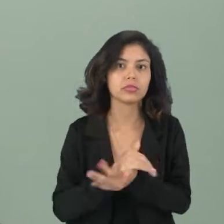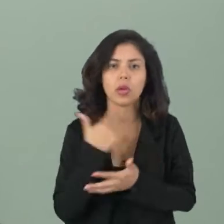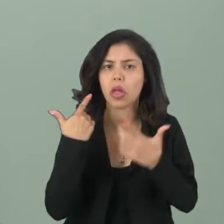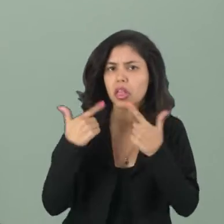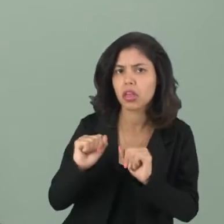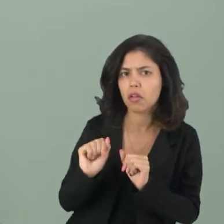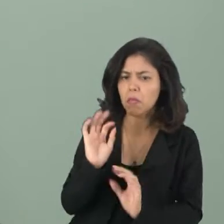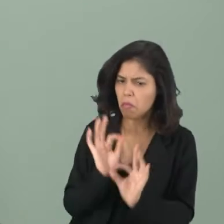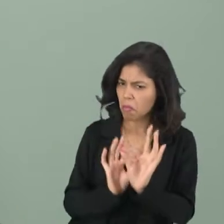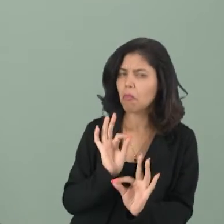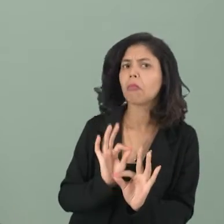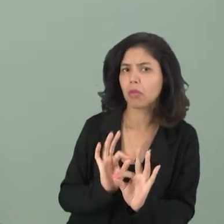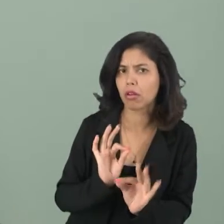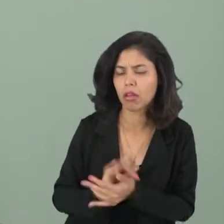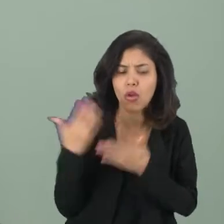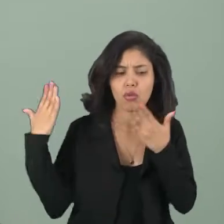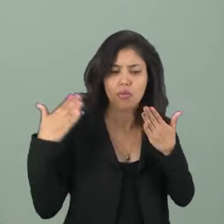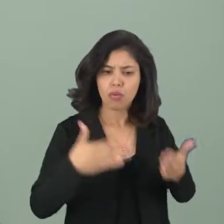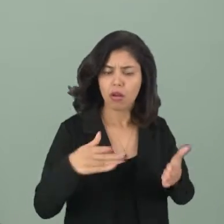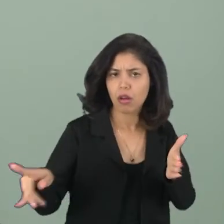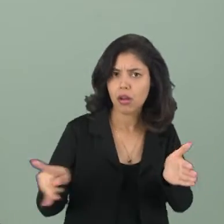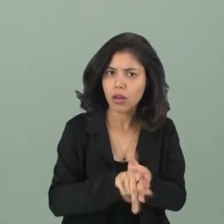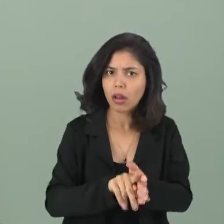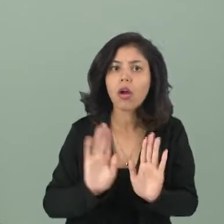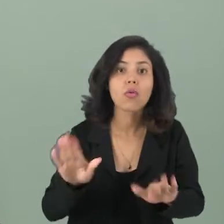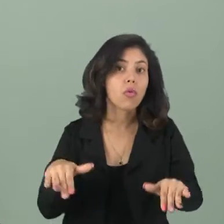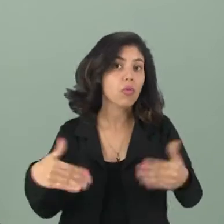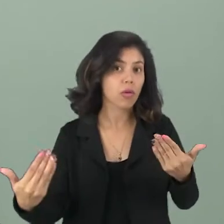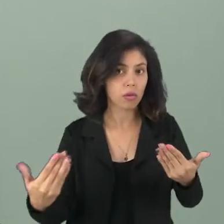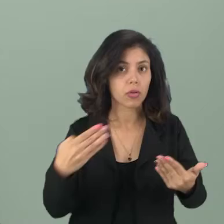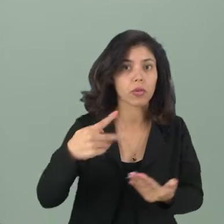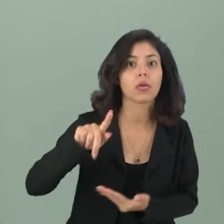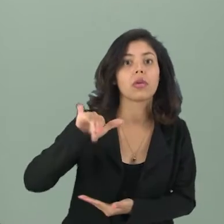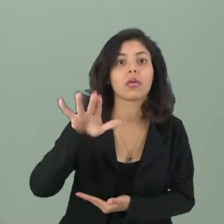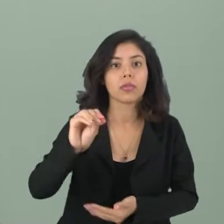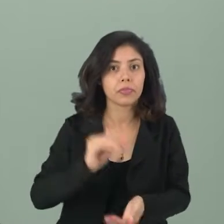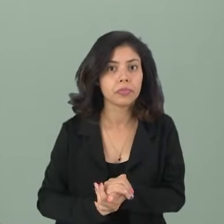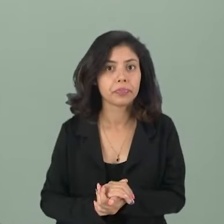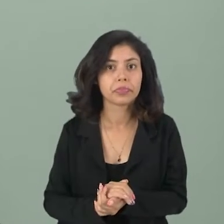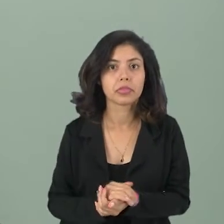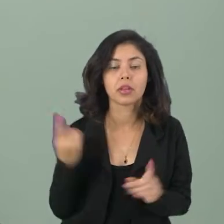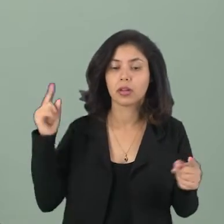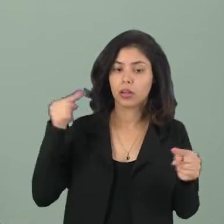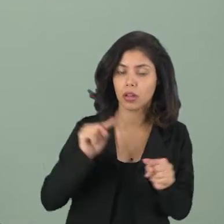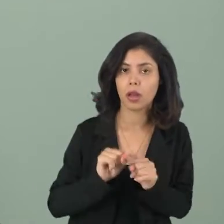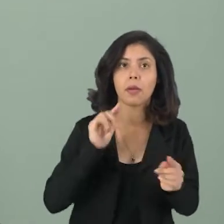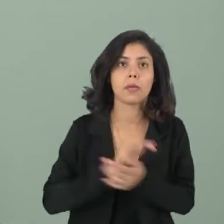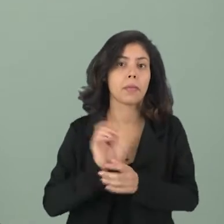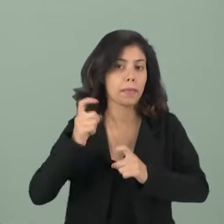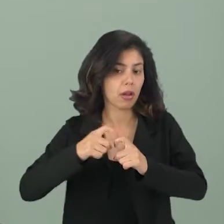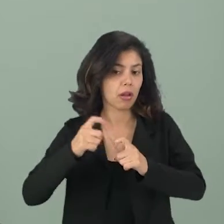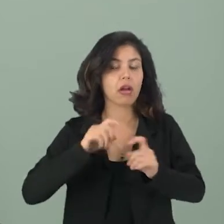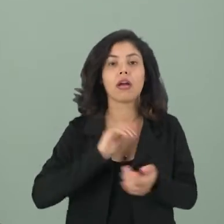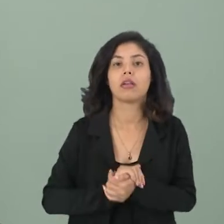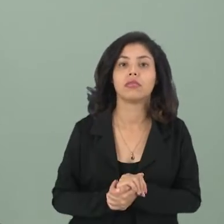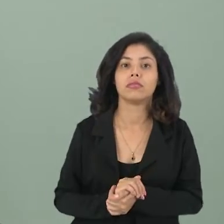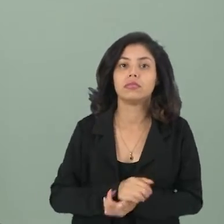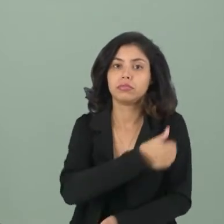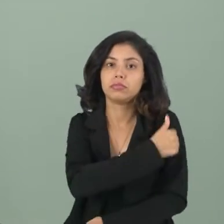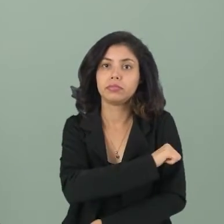Eu pretendo o objetivo atingir aqui público né é um pouco mais tem com a médicos né